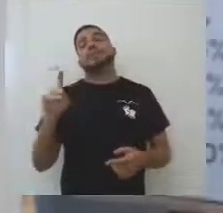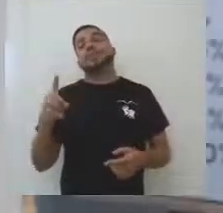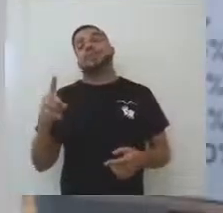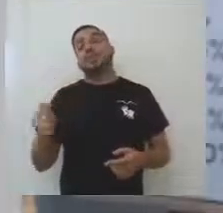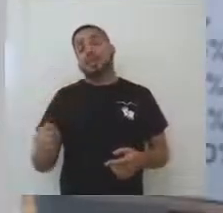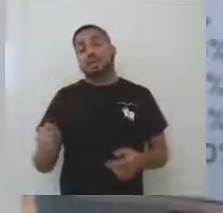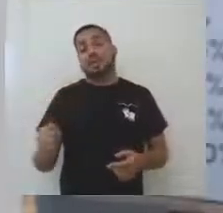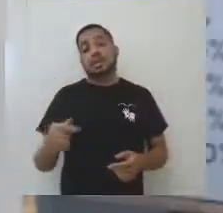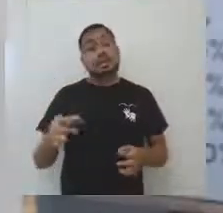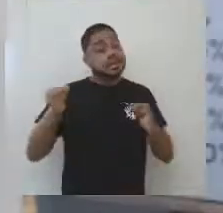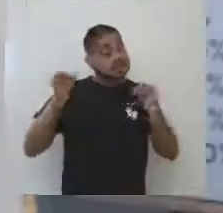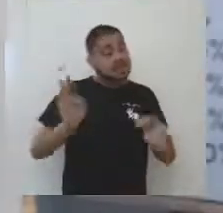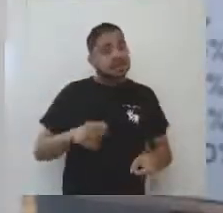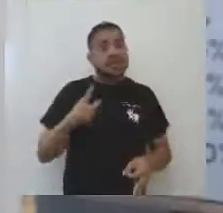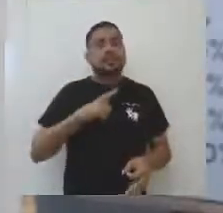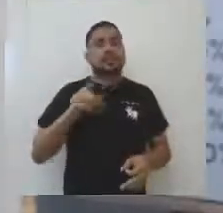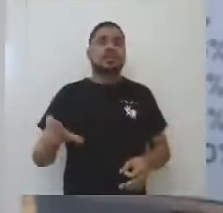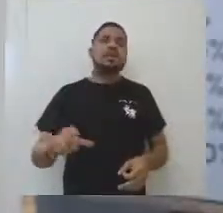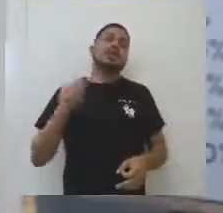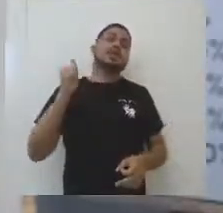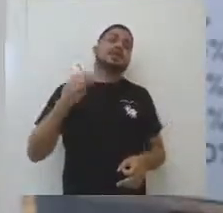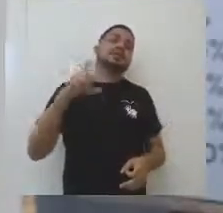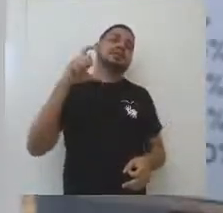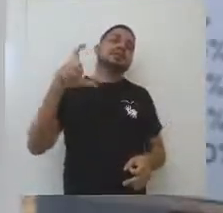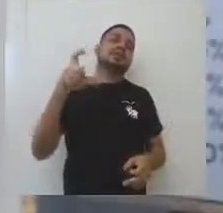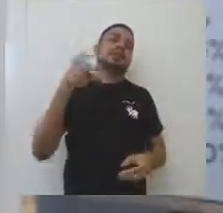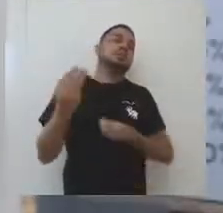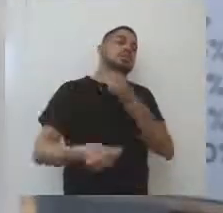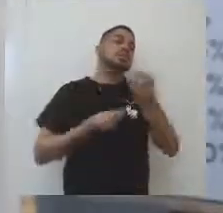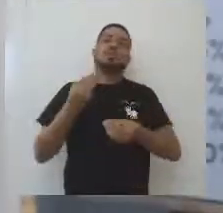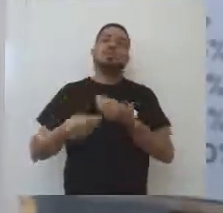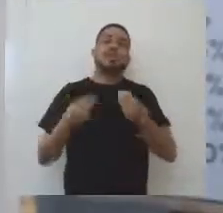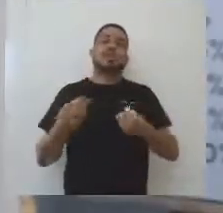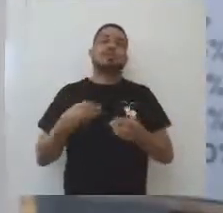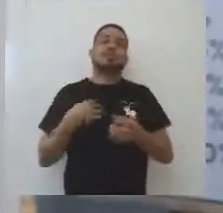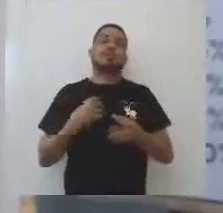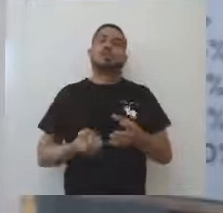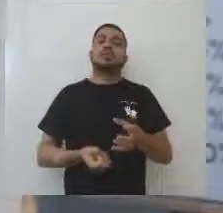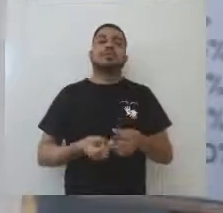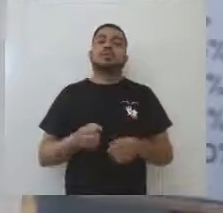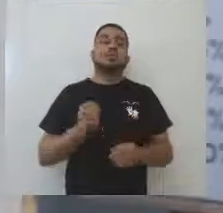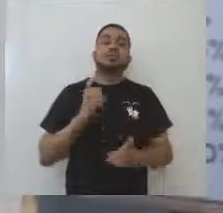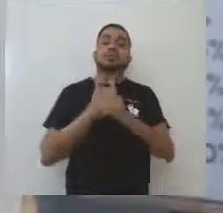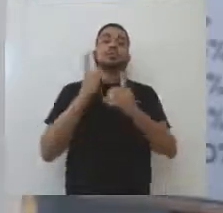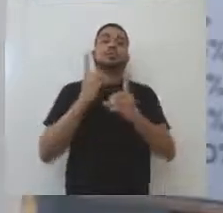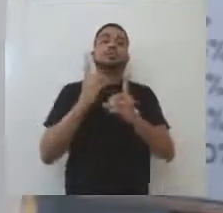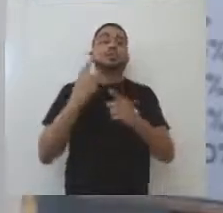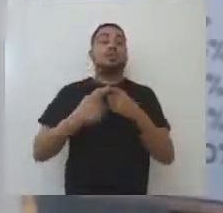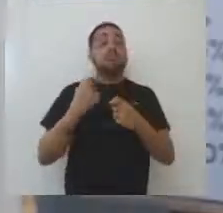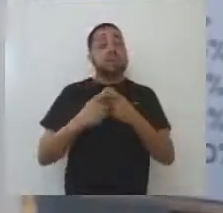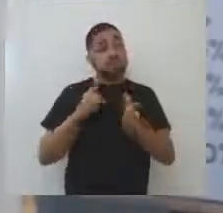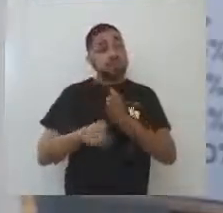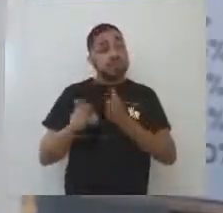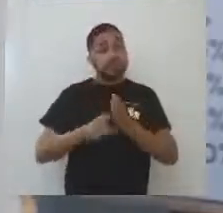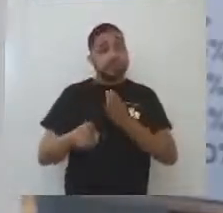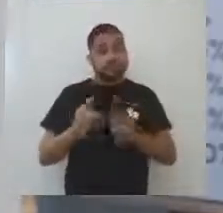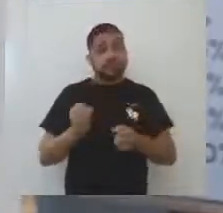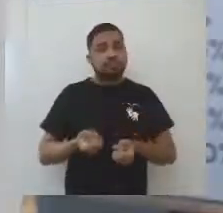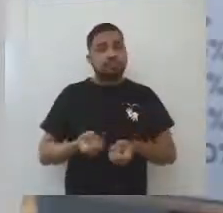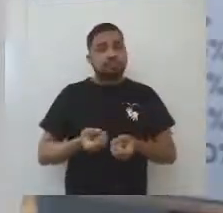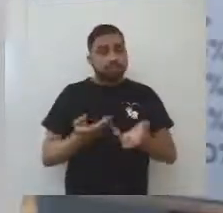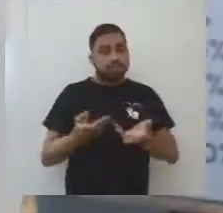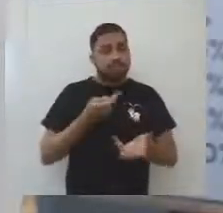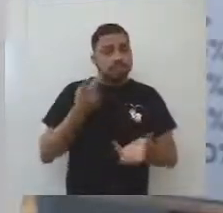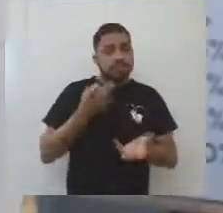certeza que tu tem é que ela tem um azão. Andrei, como é que eu vou descobrir isso? Tu vai descobrir com o que o problema deu. Porque o problema disse assim, presta